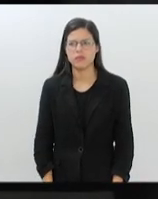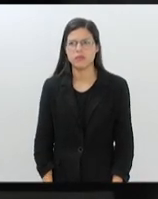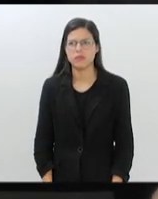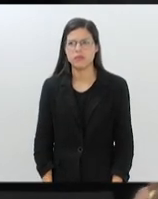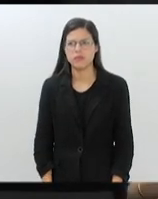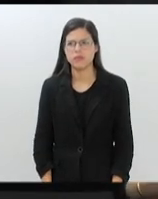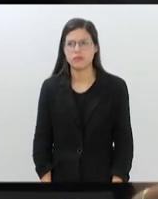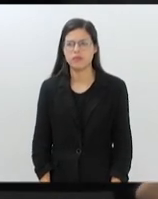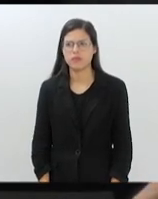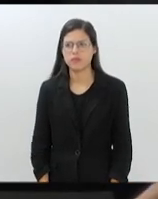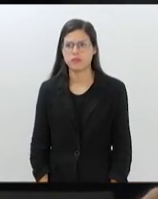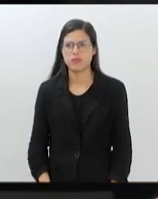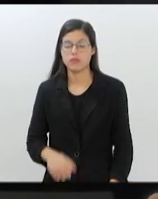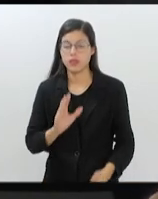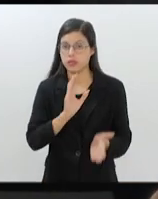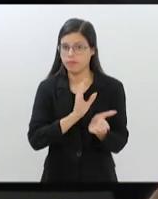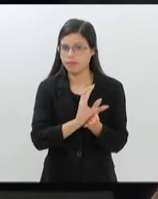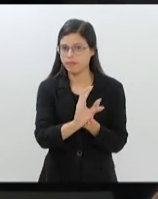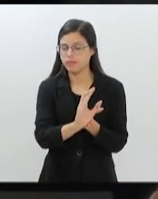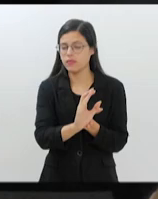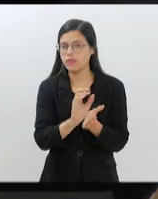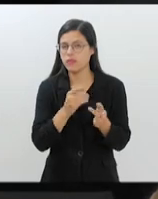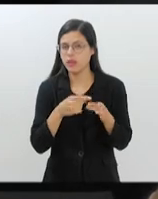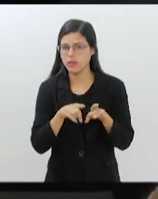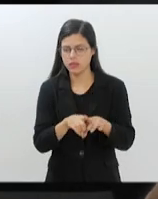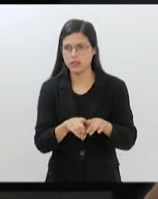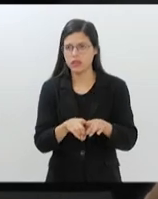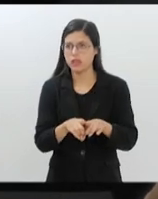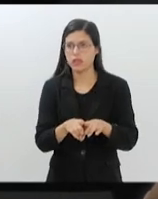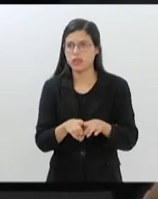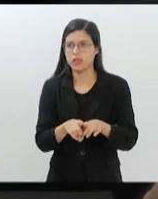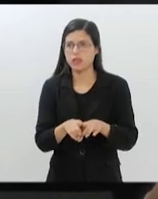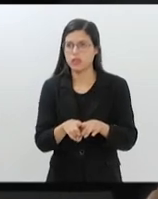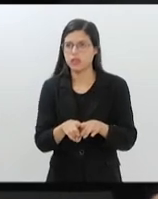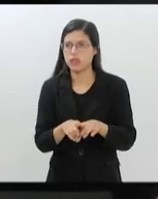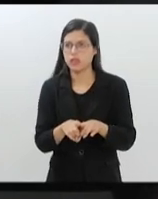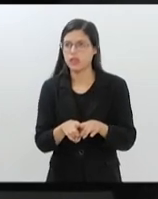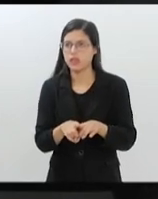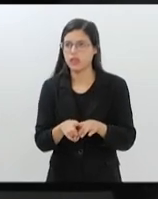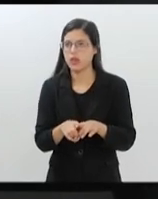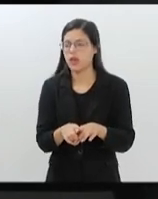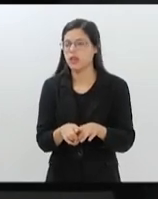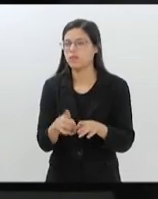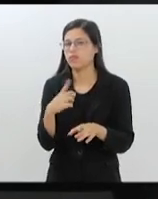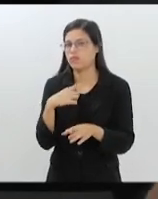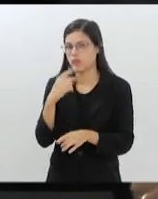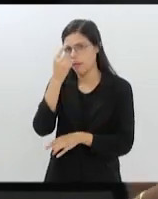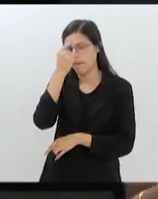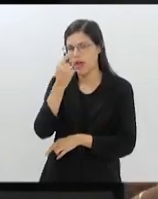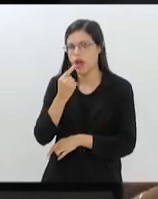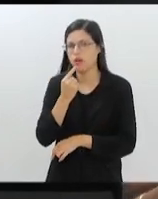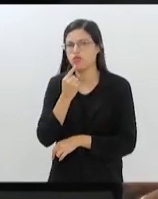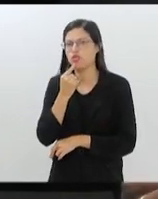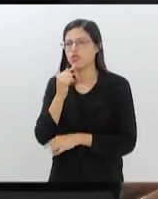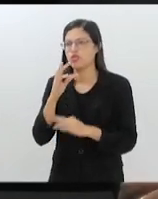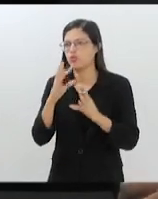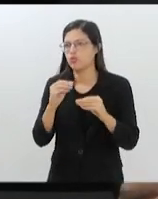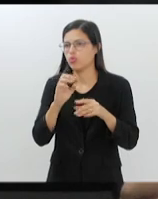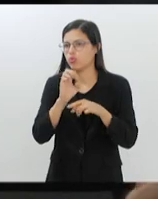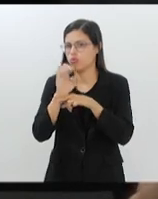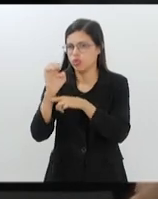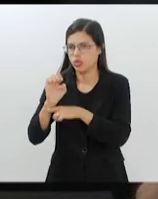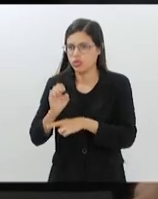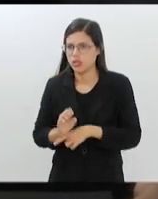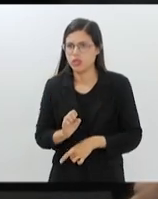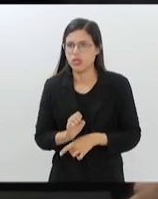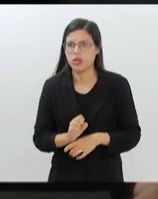Patrocínio foi um evento que a imagem passou por todo o estado era um evento turístico